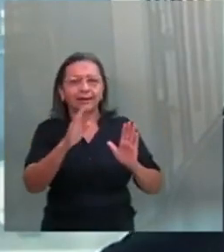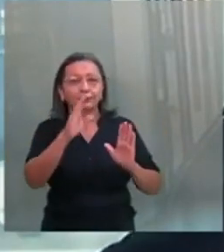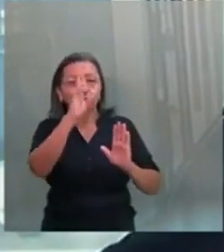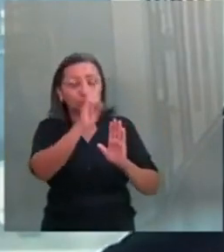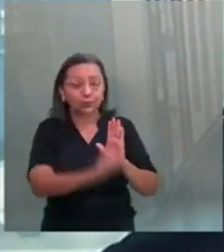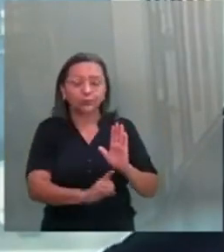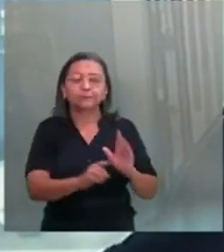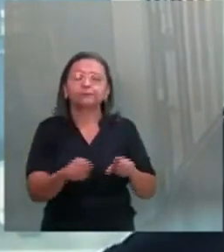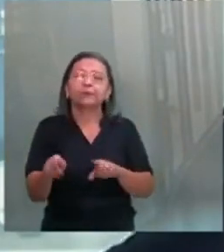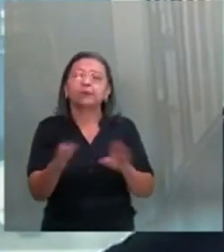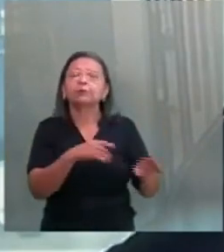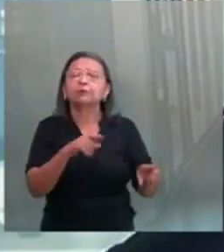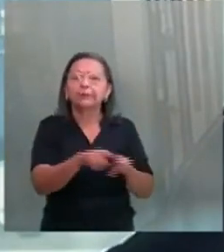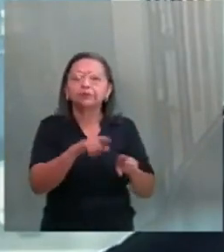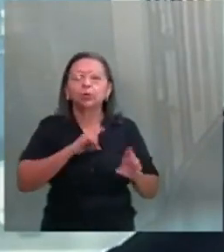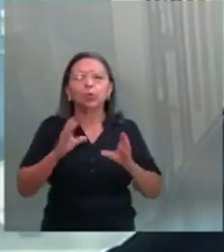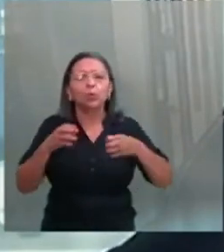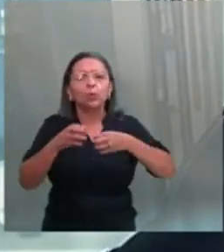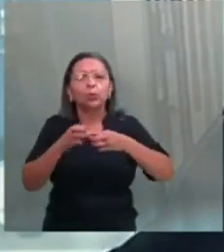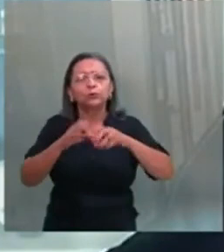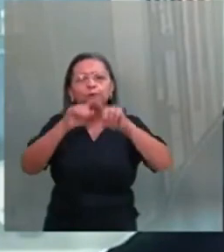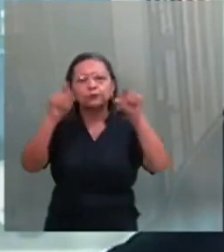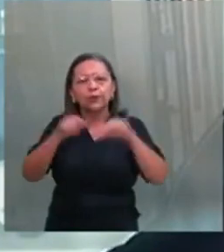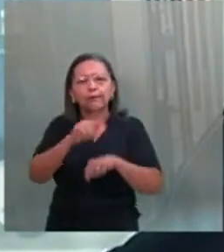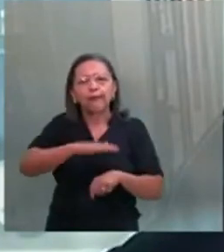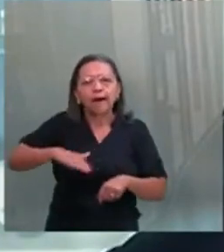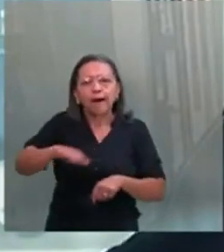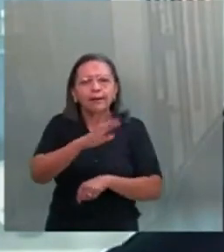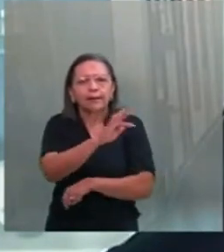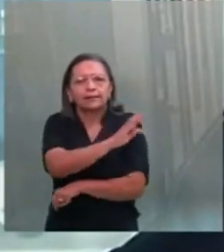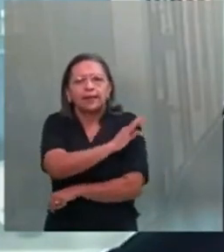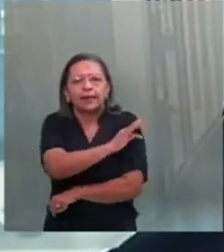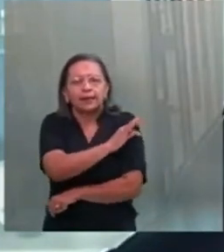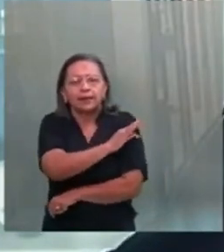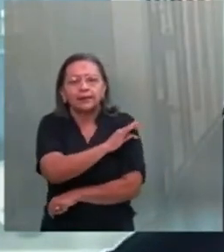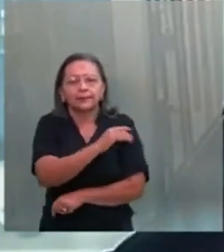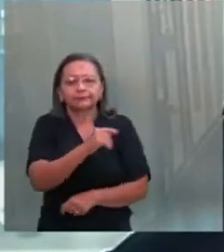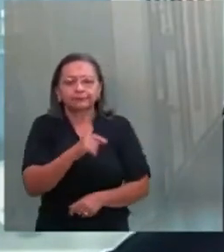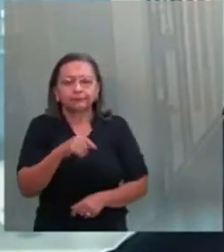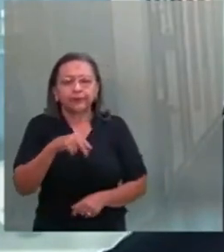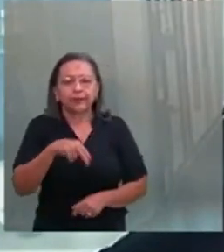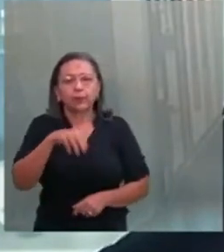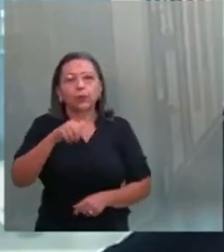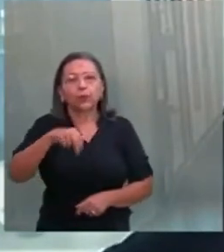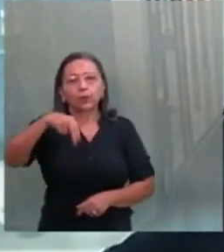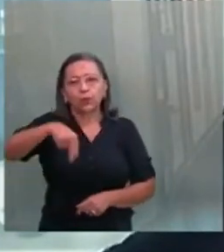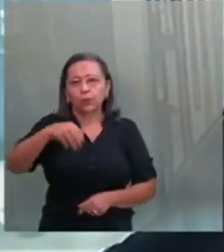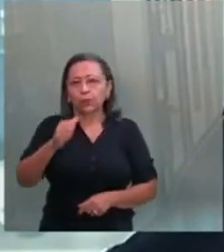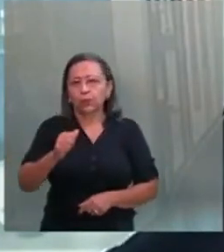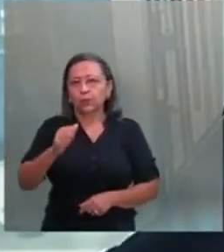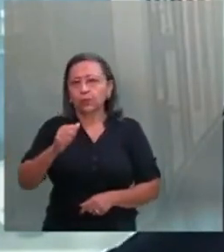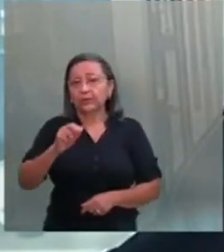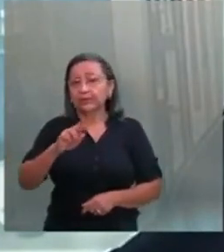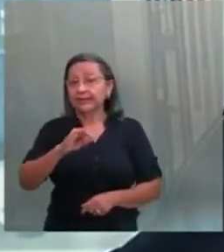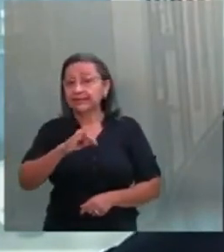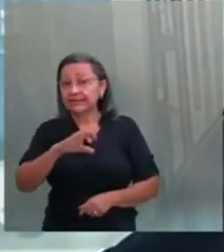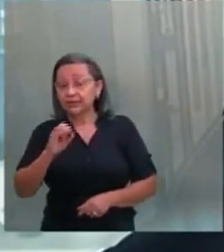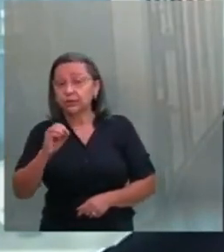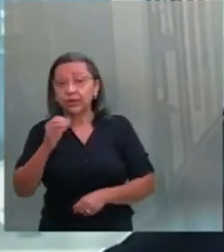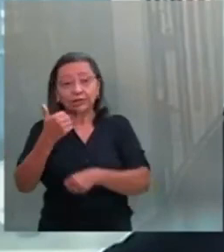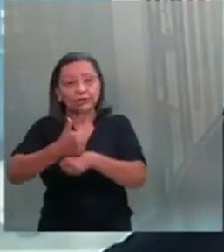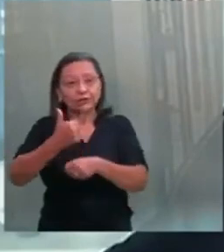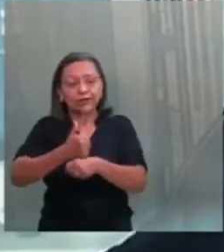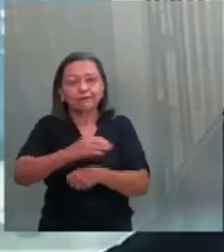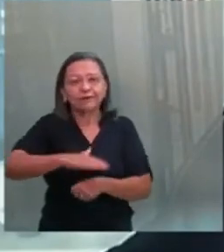um grupo de funcionários da área técnica. Eu me lembro aqui do Narciso, que era um dos chefes da área